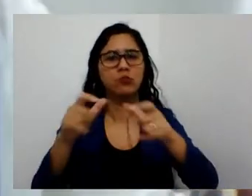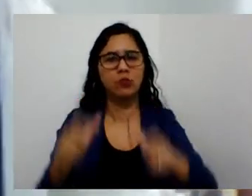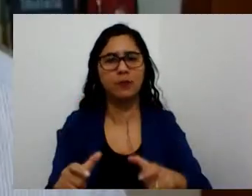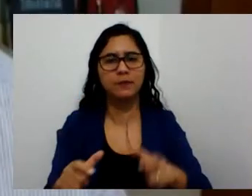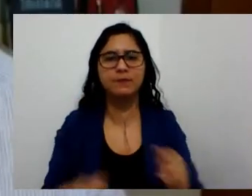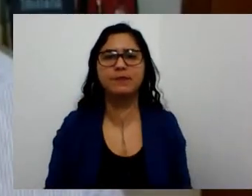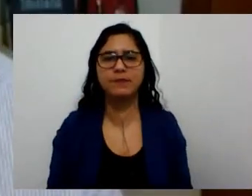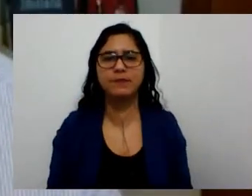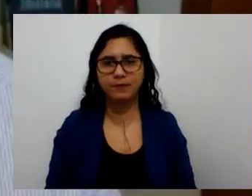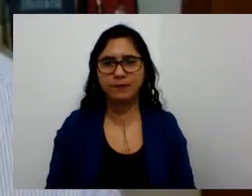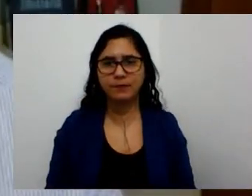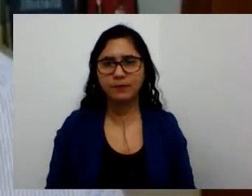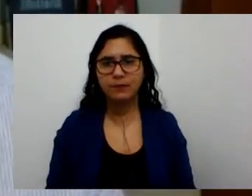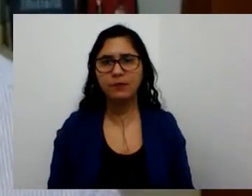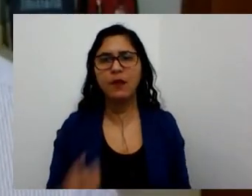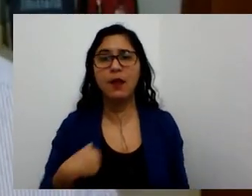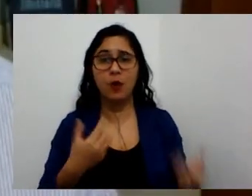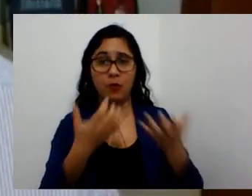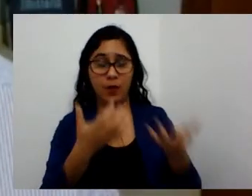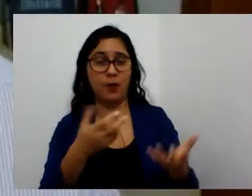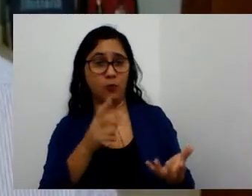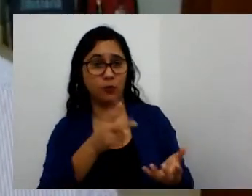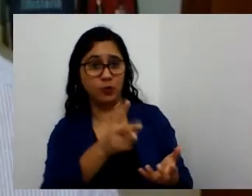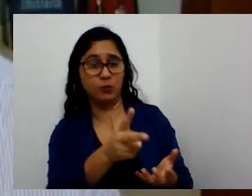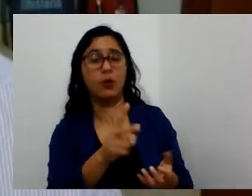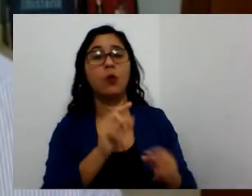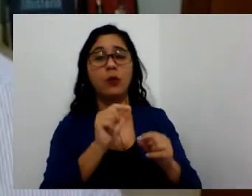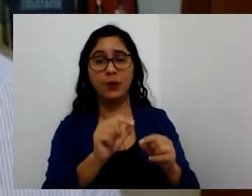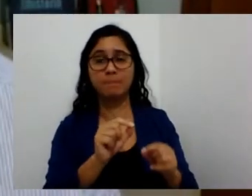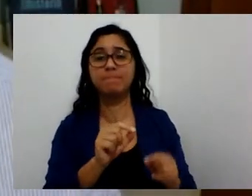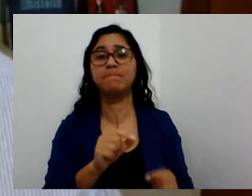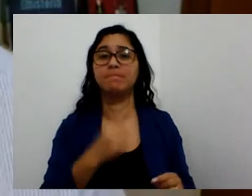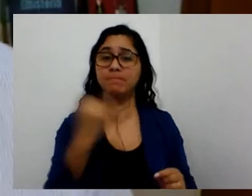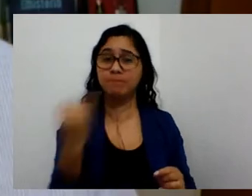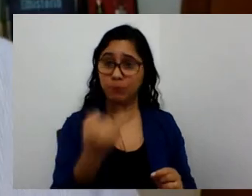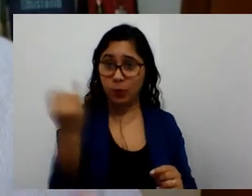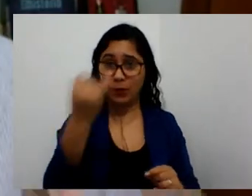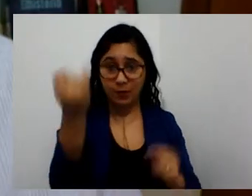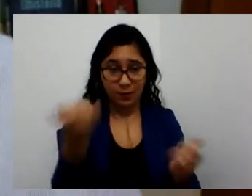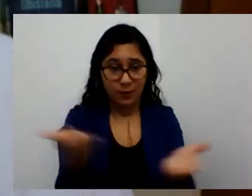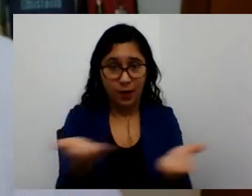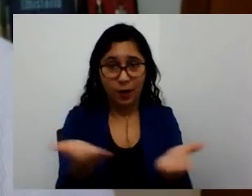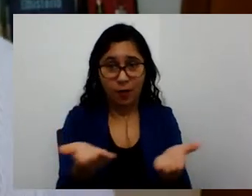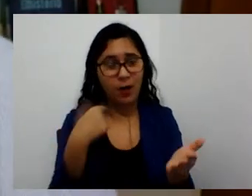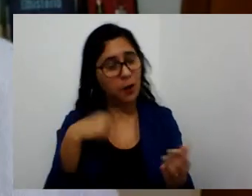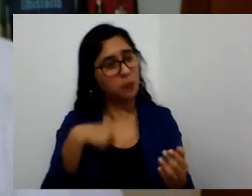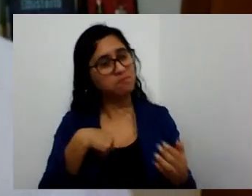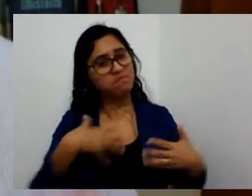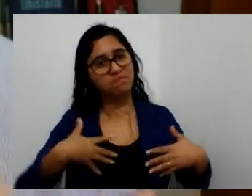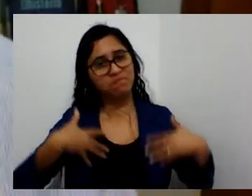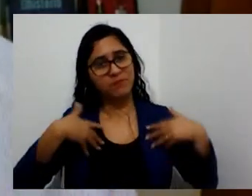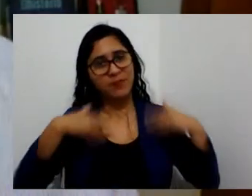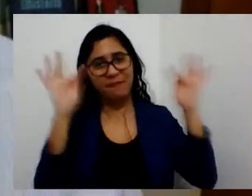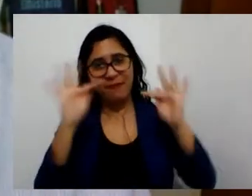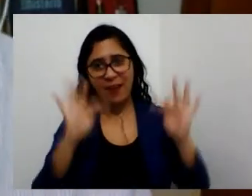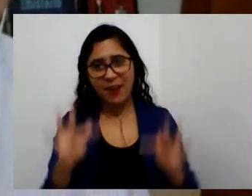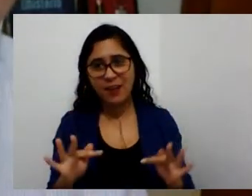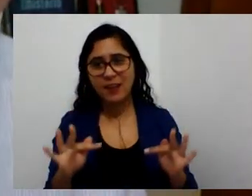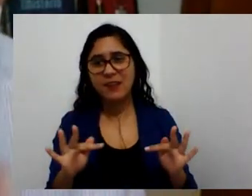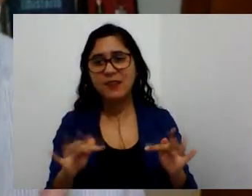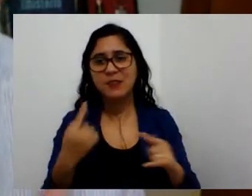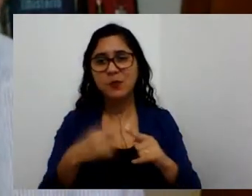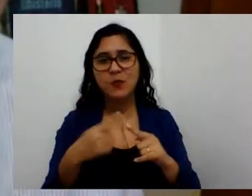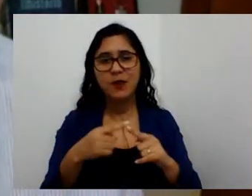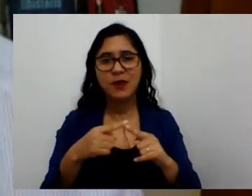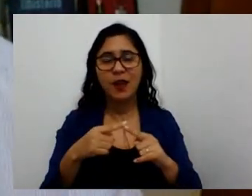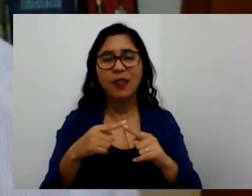Queria continuar dizendo que é muito importante, nesse momento, eu fiquei muito feliz com toda a recepção que a nossa